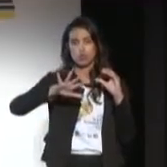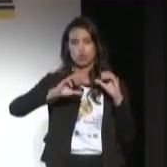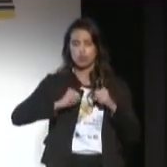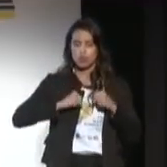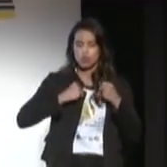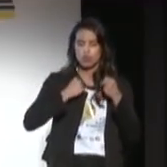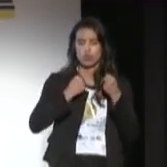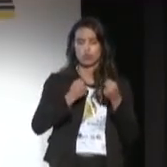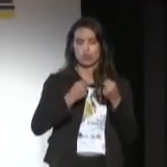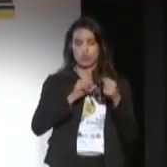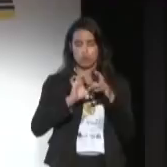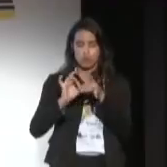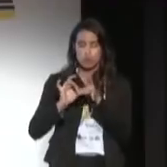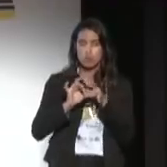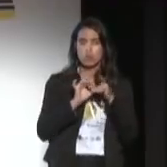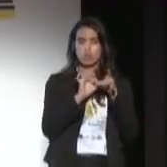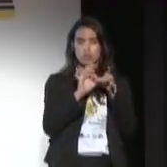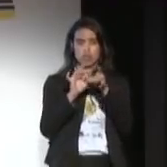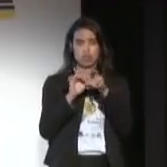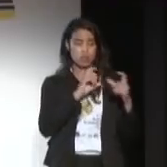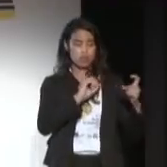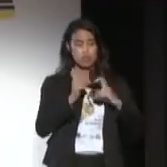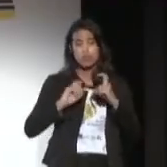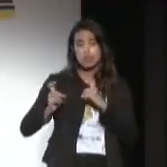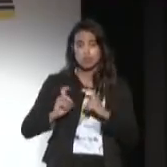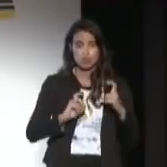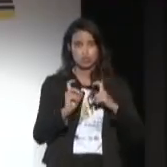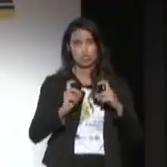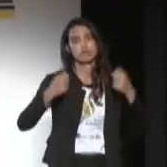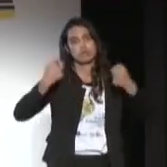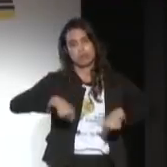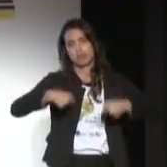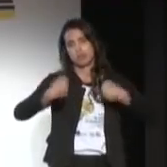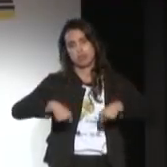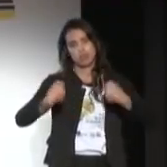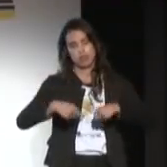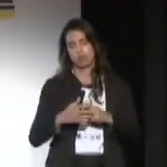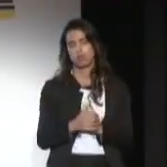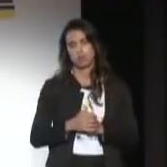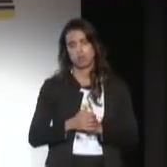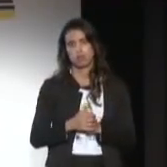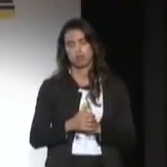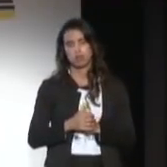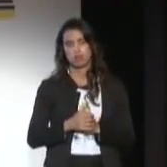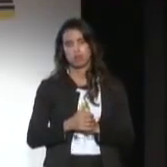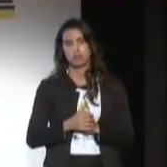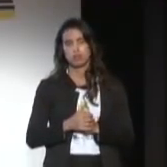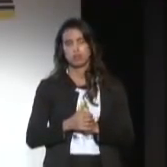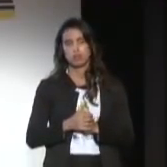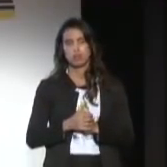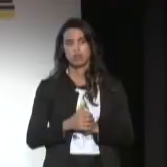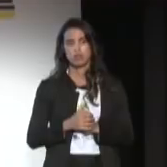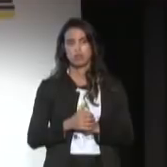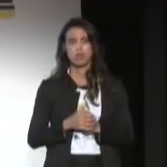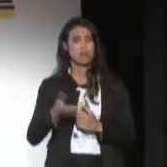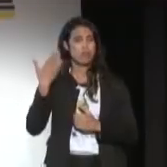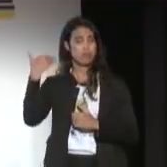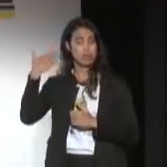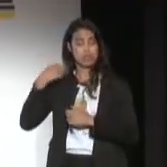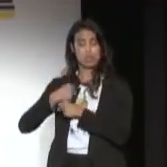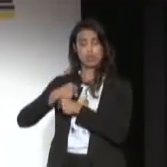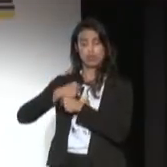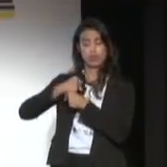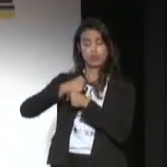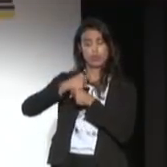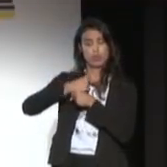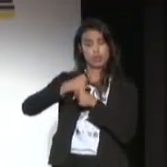eu quero chamar bem a atenção disso, do que é inegociável. Tá? Durante muitos anos, nós negociamos